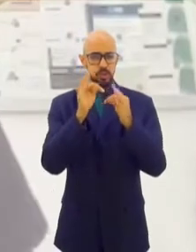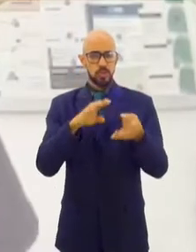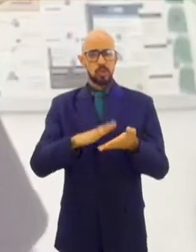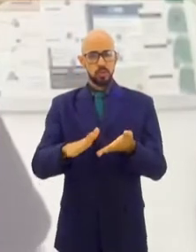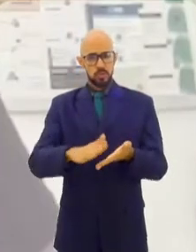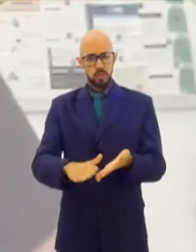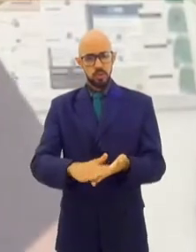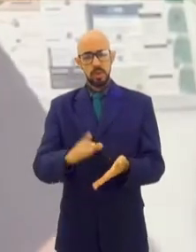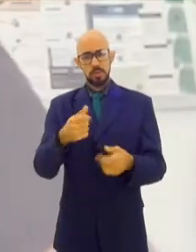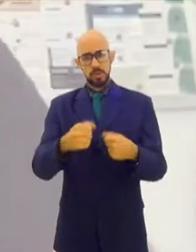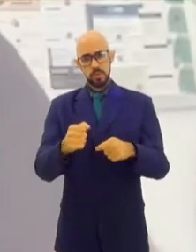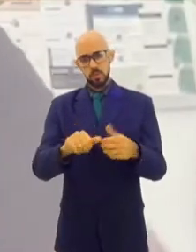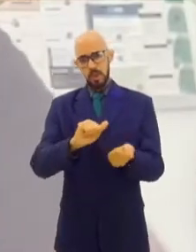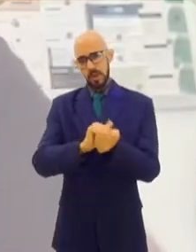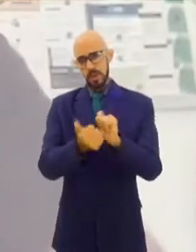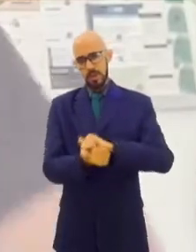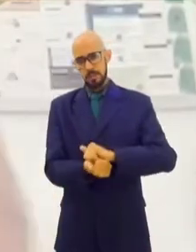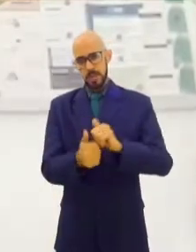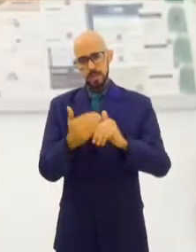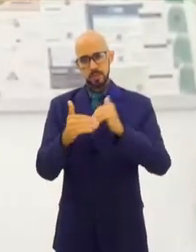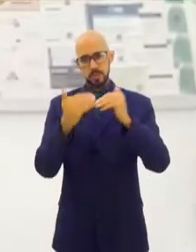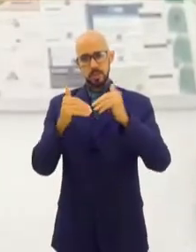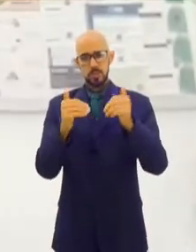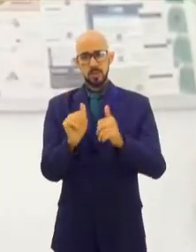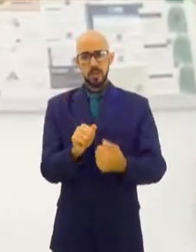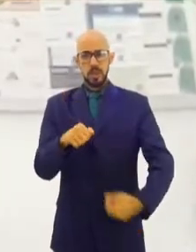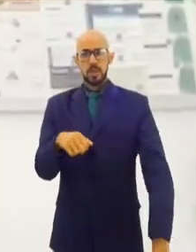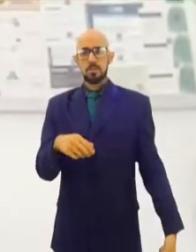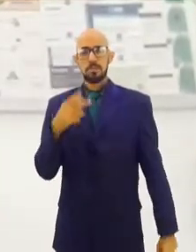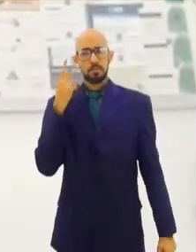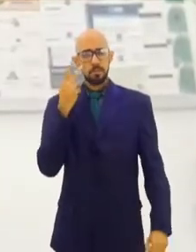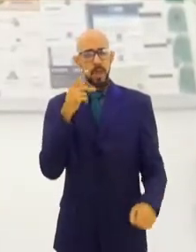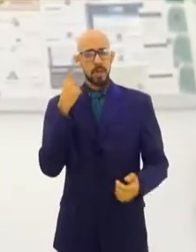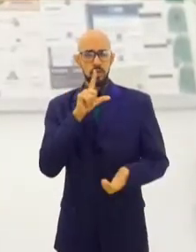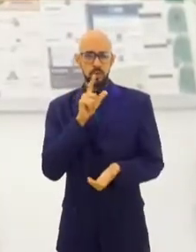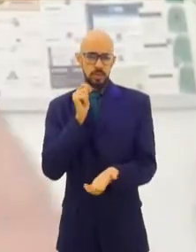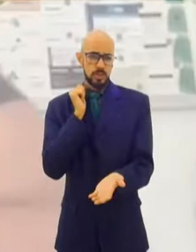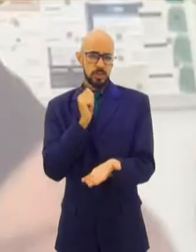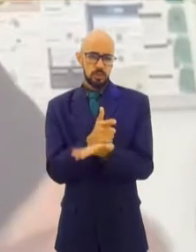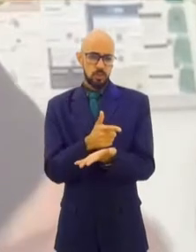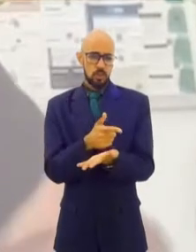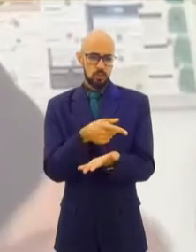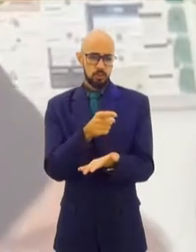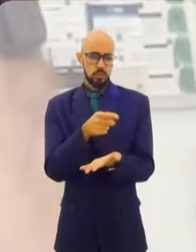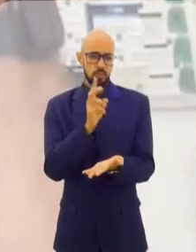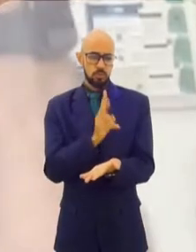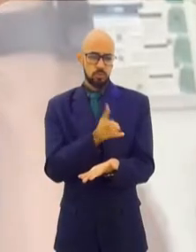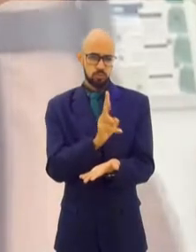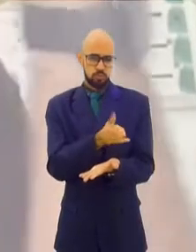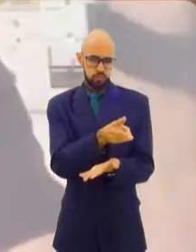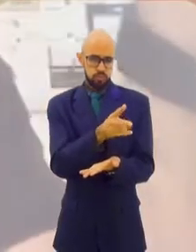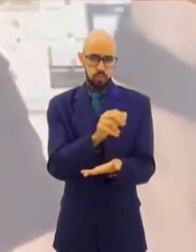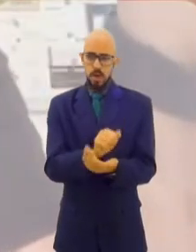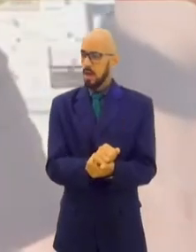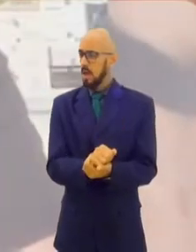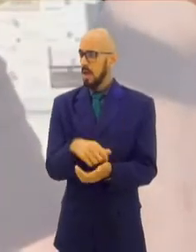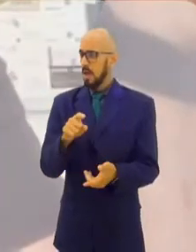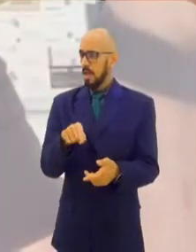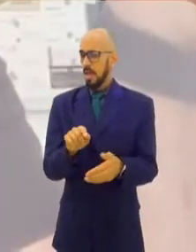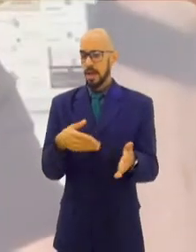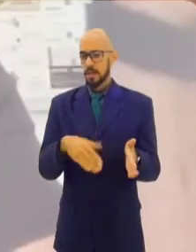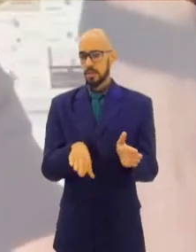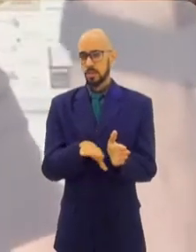que precisou estar agregado e se desenvolver para que se consumir acontecer né é a chegada